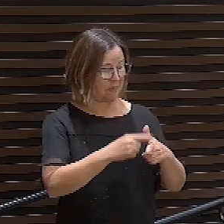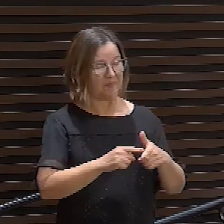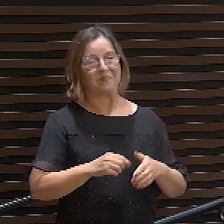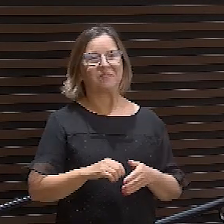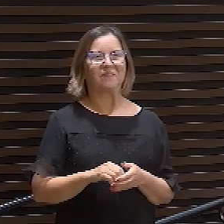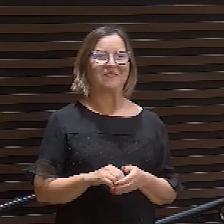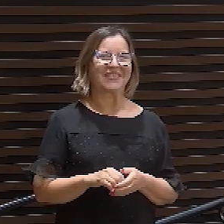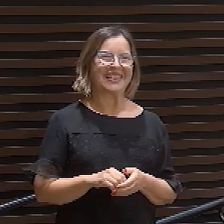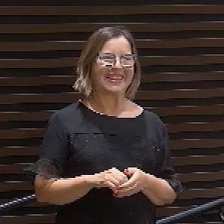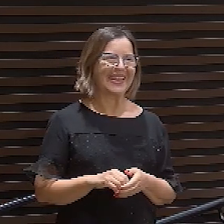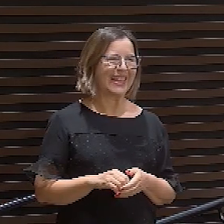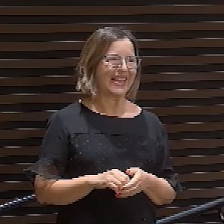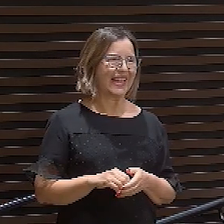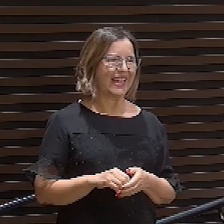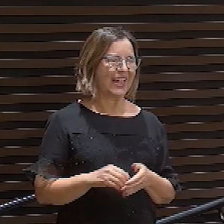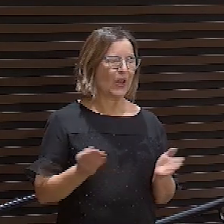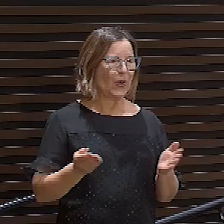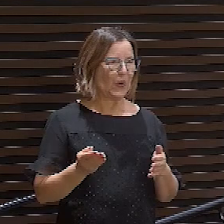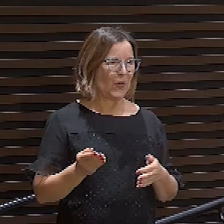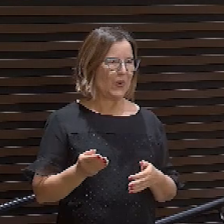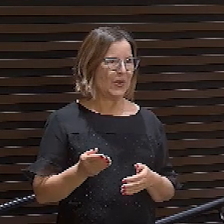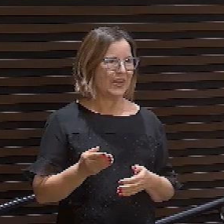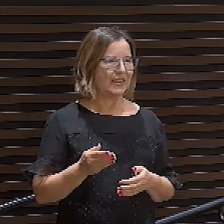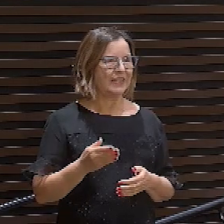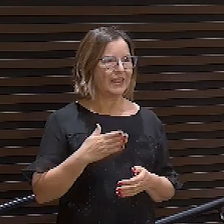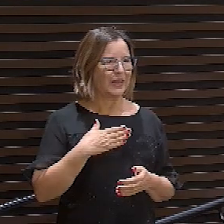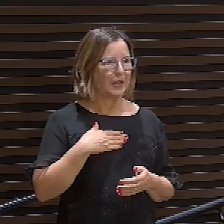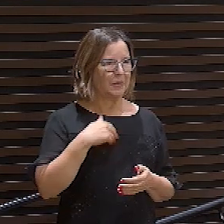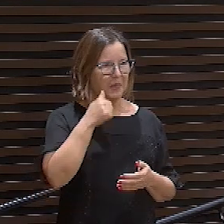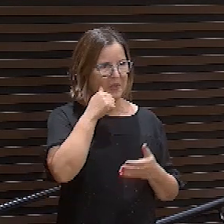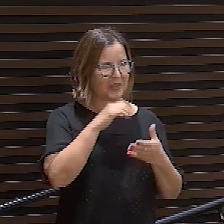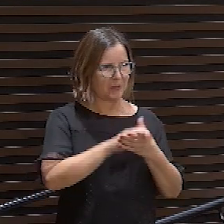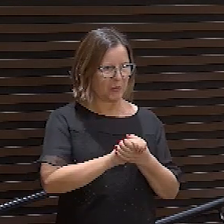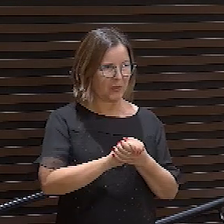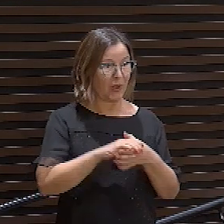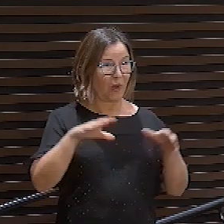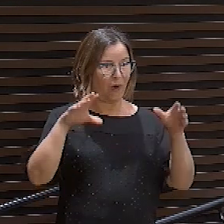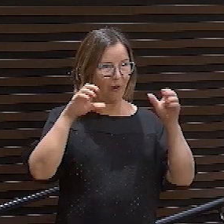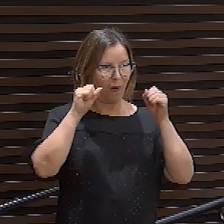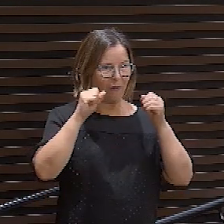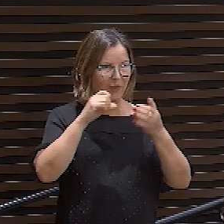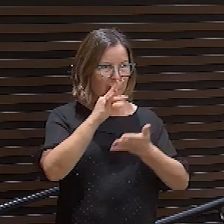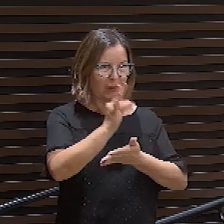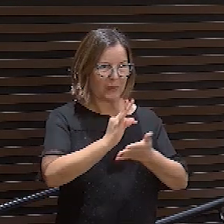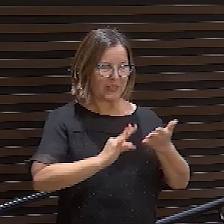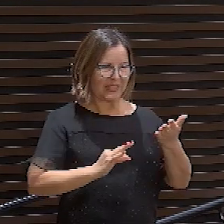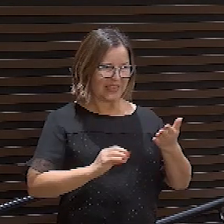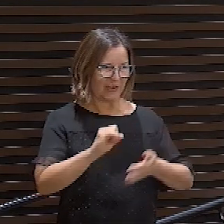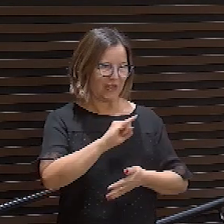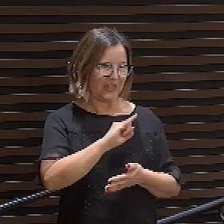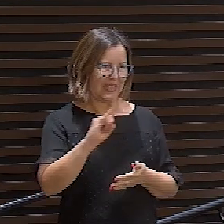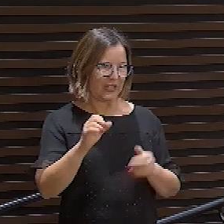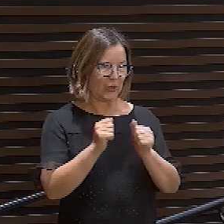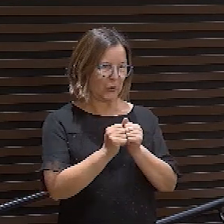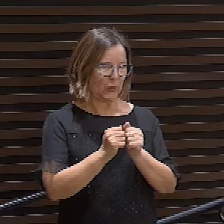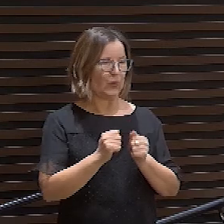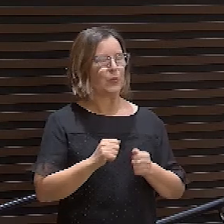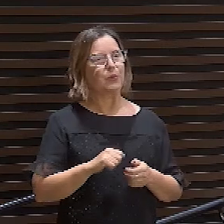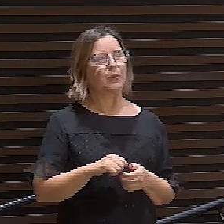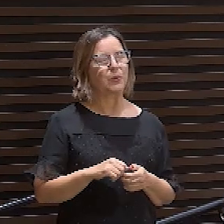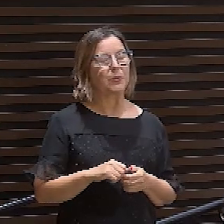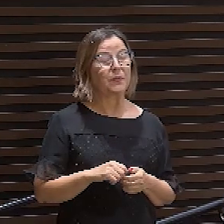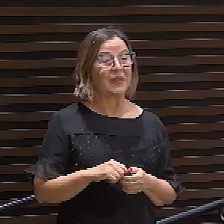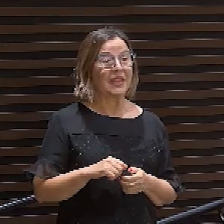pedaço do livro de Isaías. Isaías tem muitos Ai. Ele